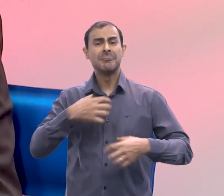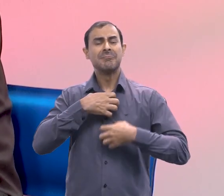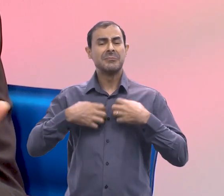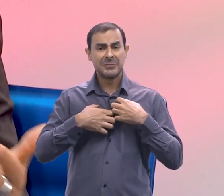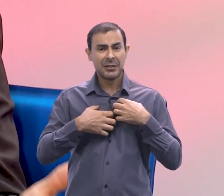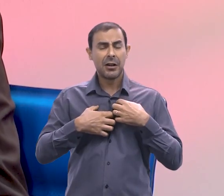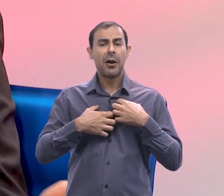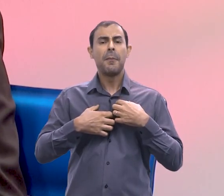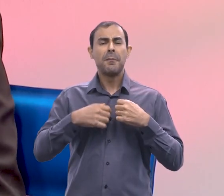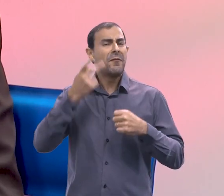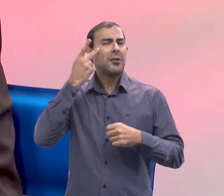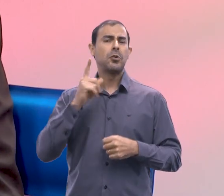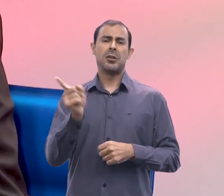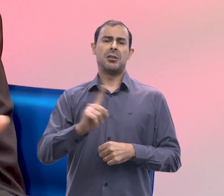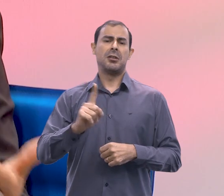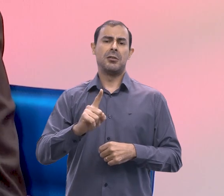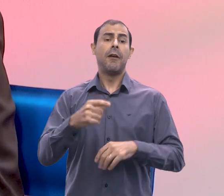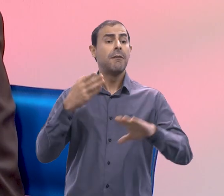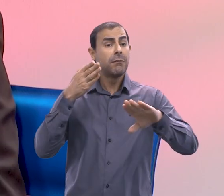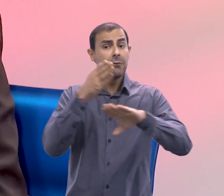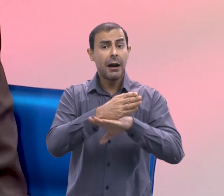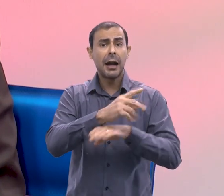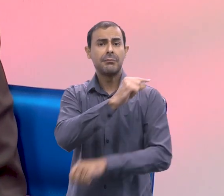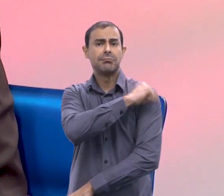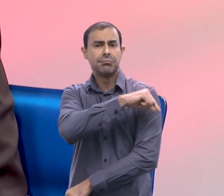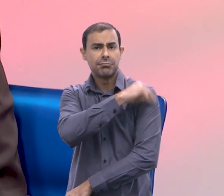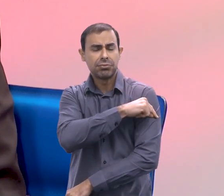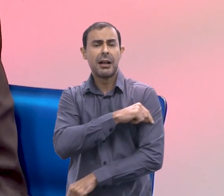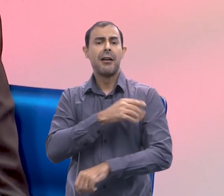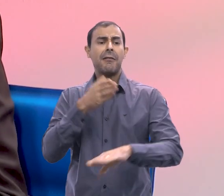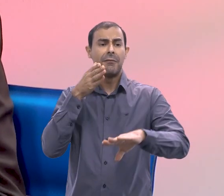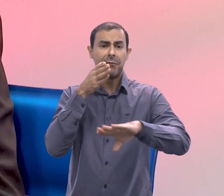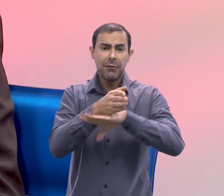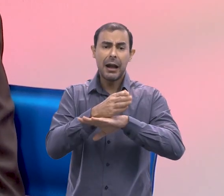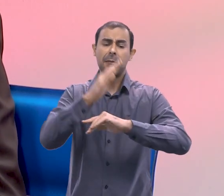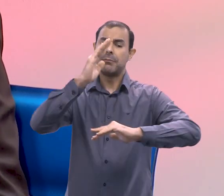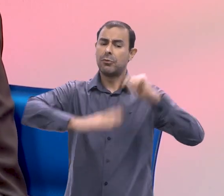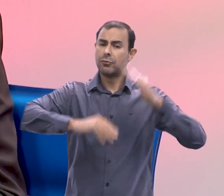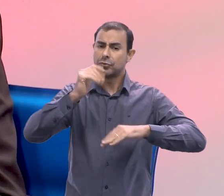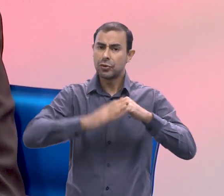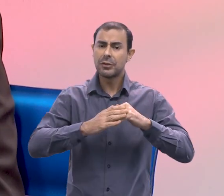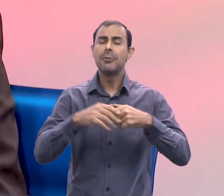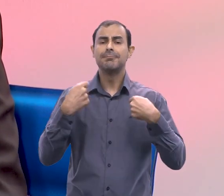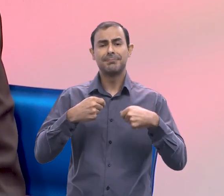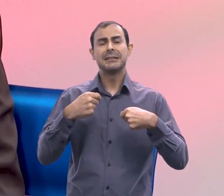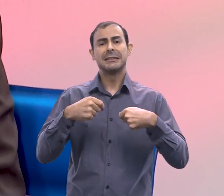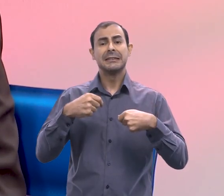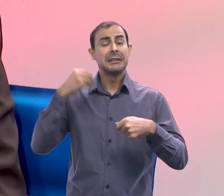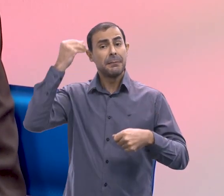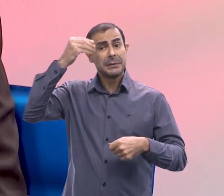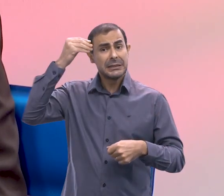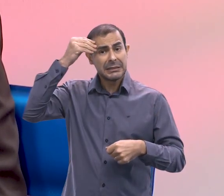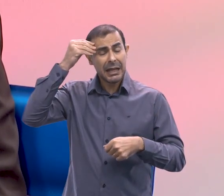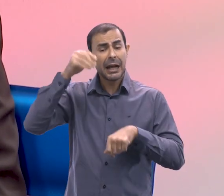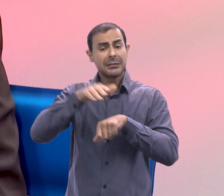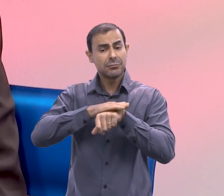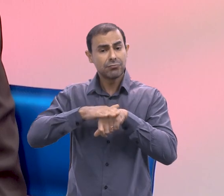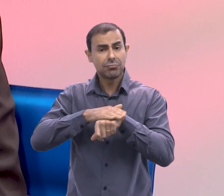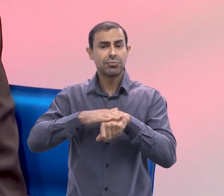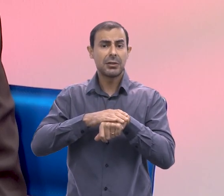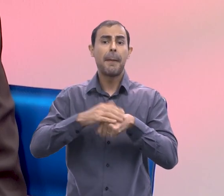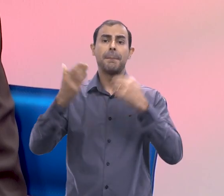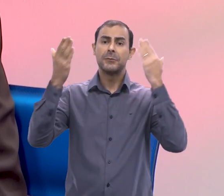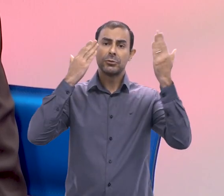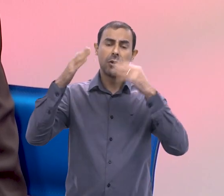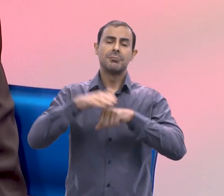de saúde, o postinho mais próximo da sua casa, um profissional. Caso você tenha um plano de saúde, procure um psiquiatra, um